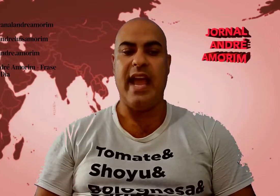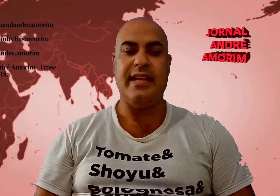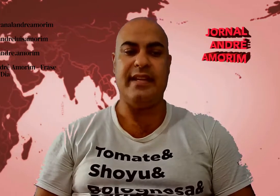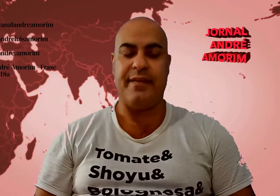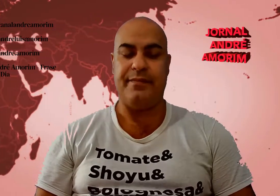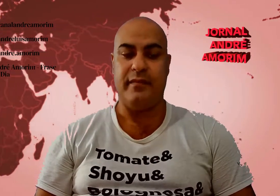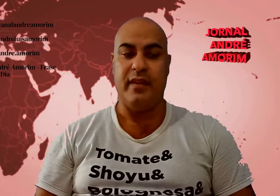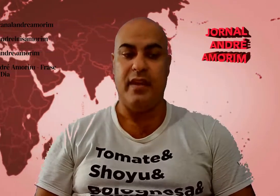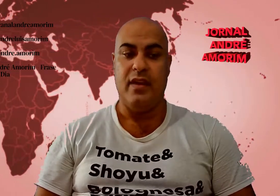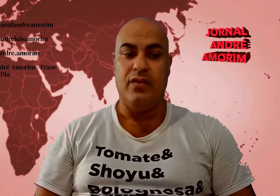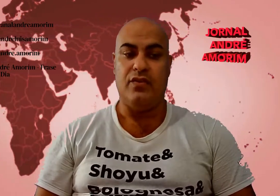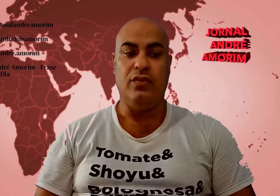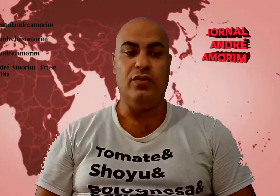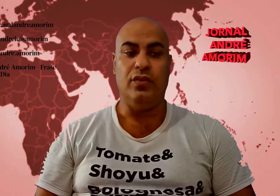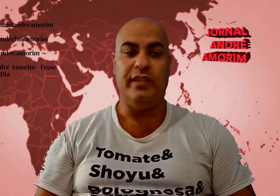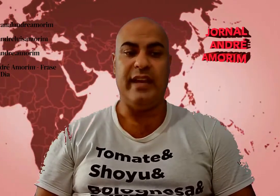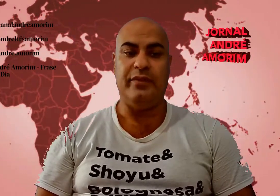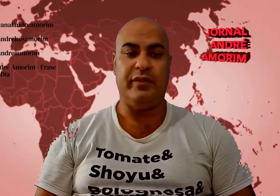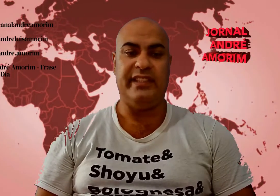RK.